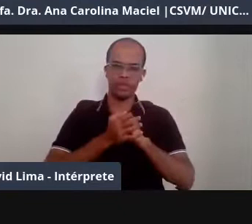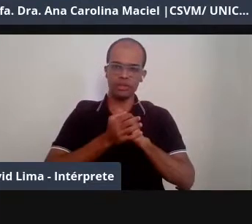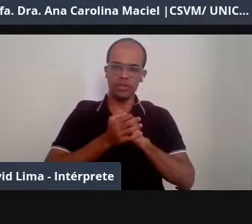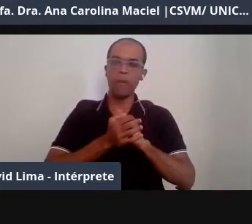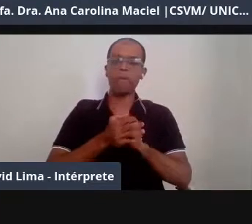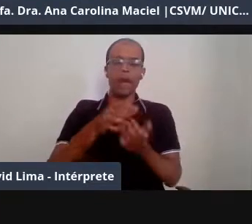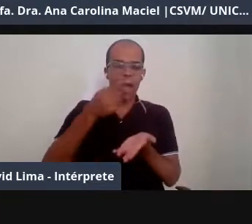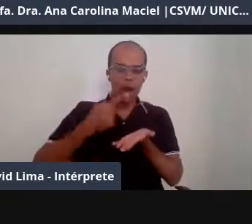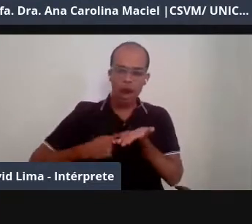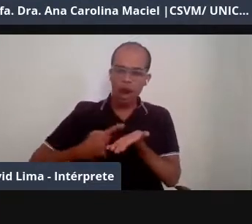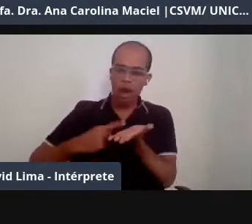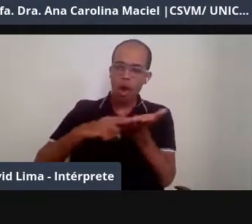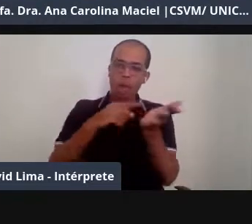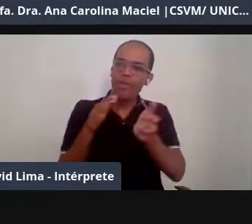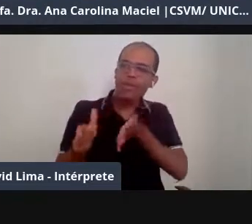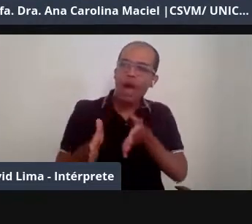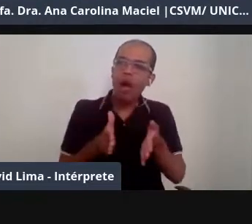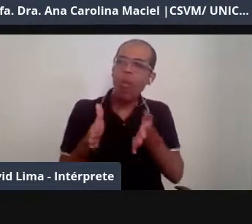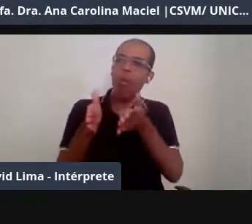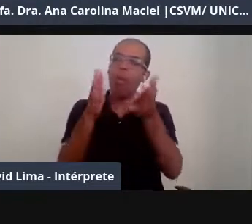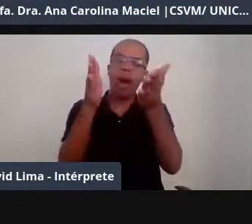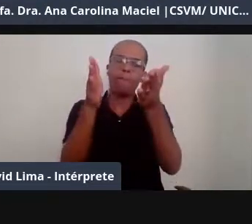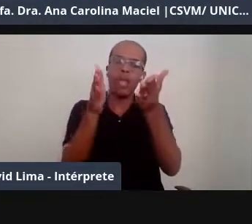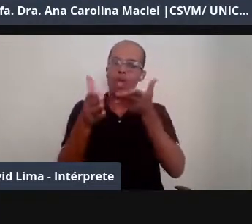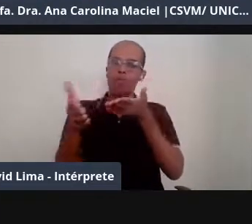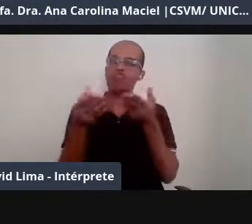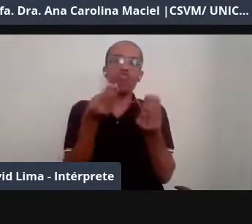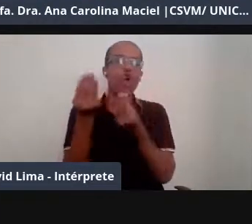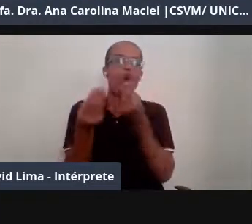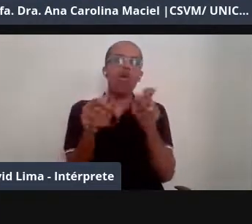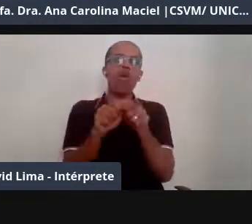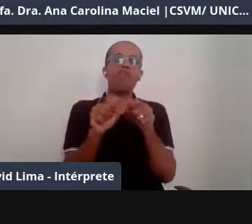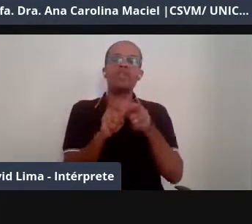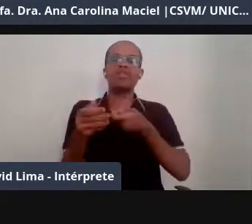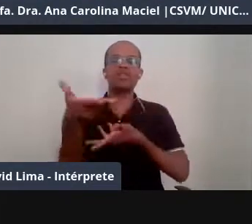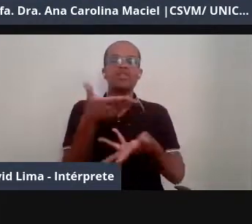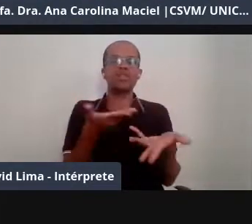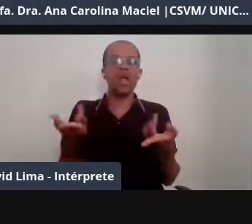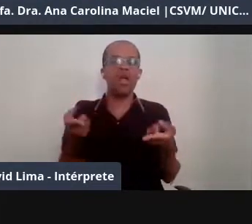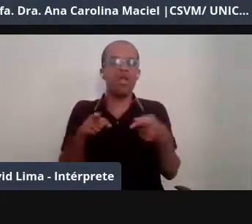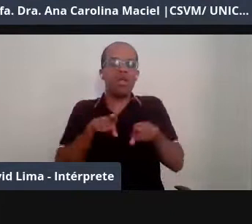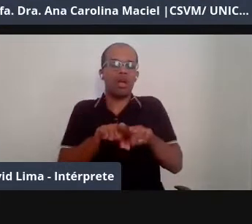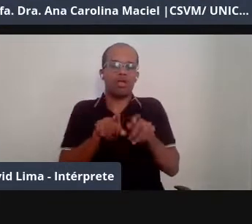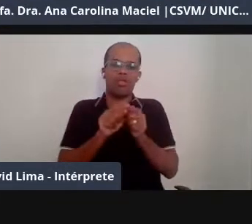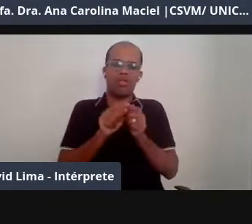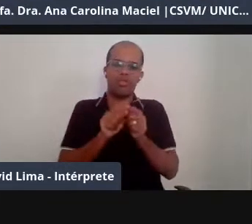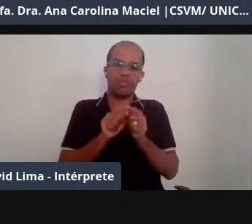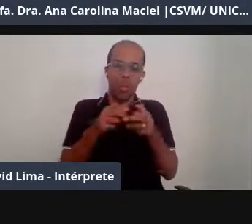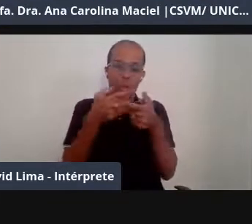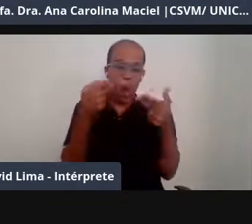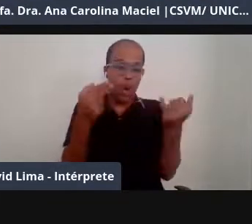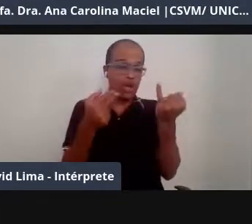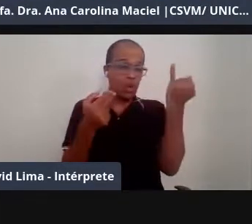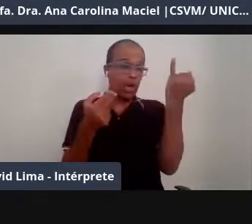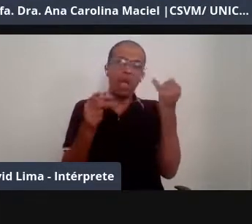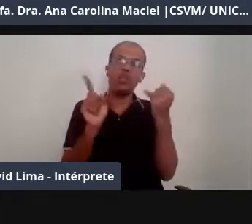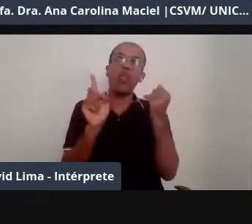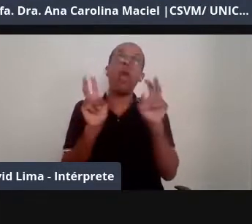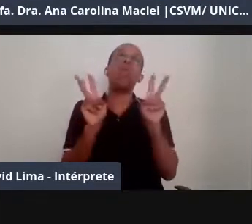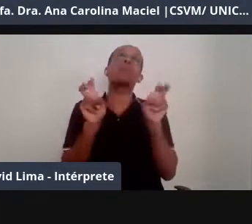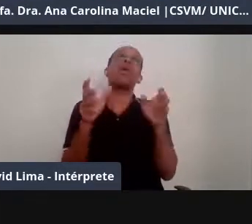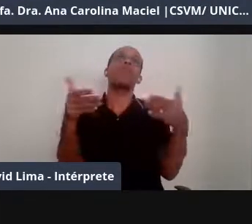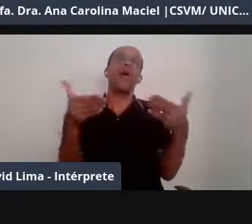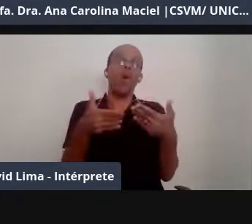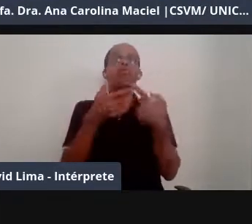caminho, então, de integração. E algo muito importante, que não é o tema, acho que é, né, da live hoje,